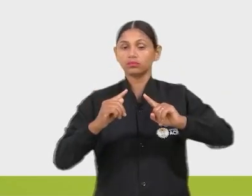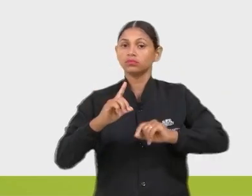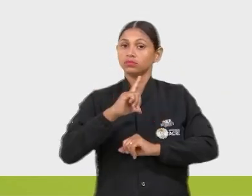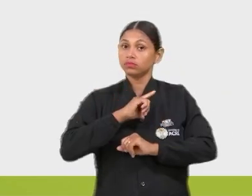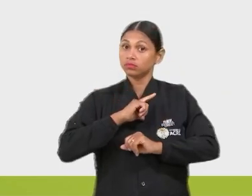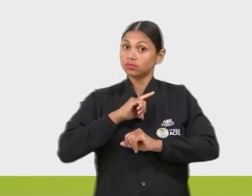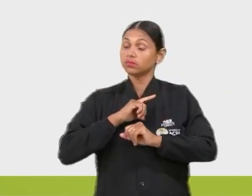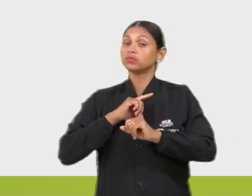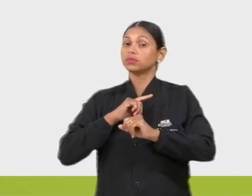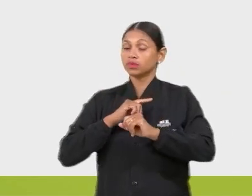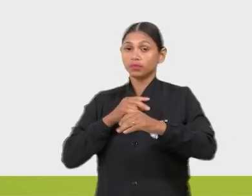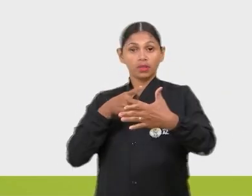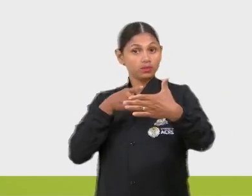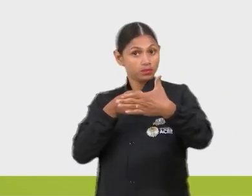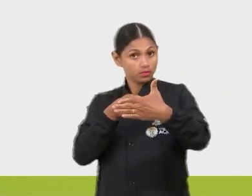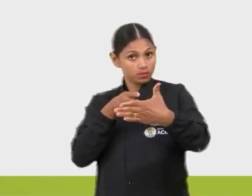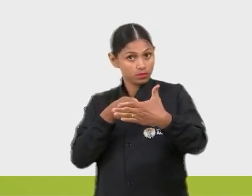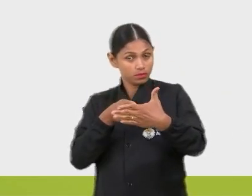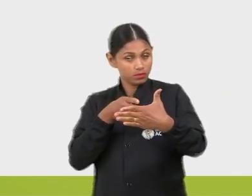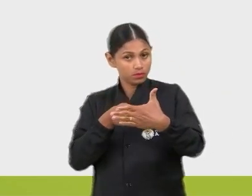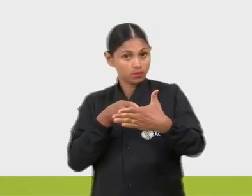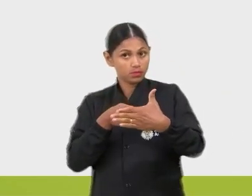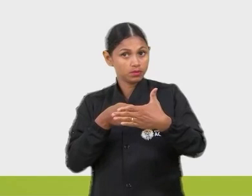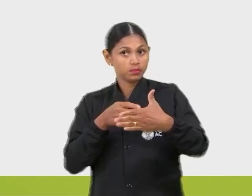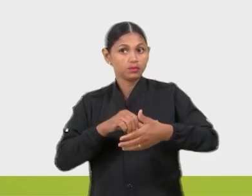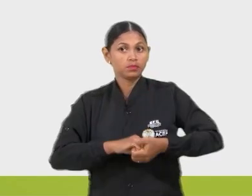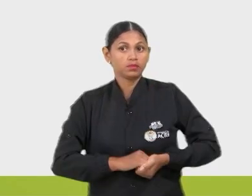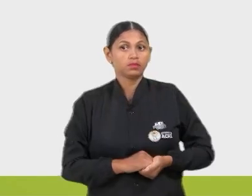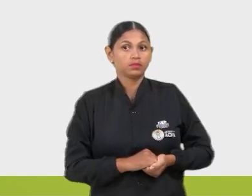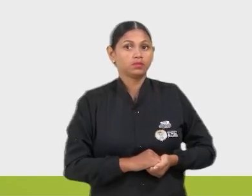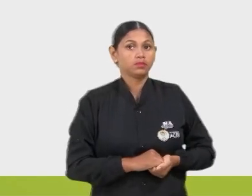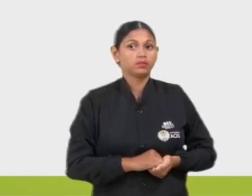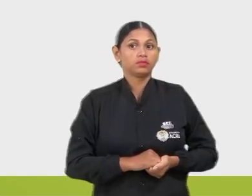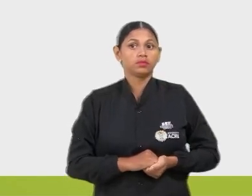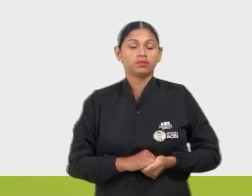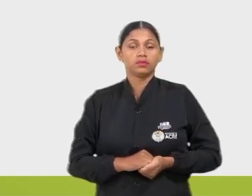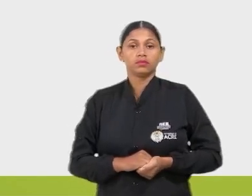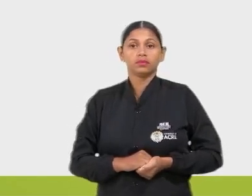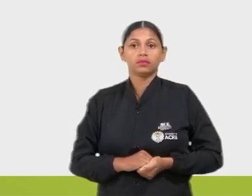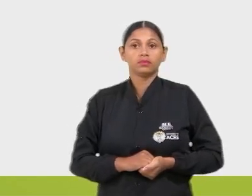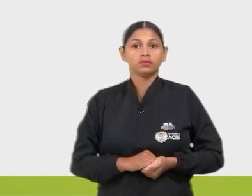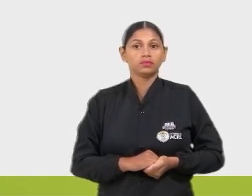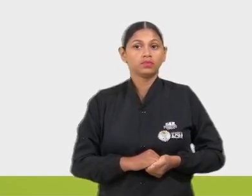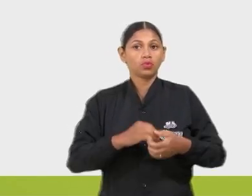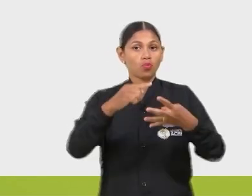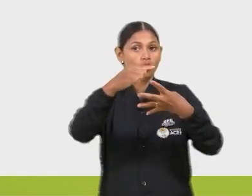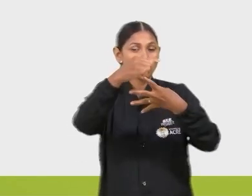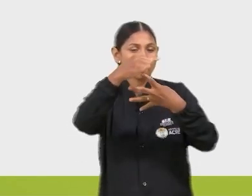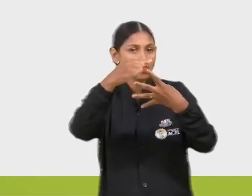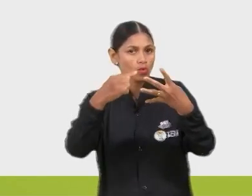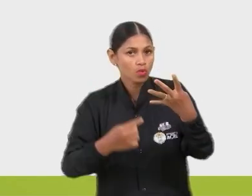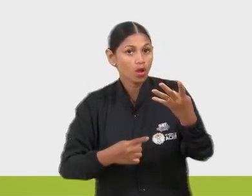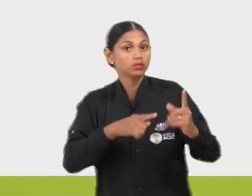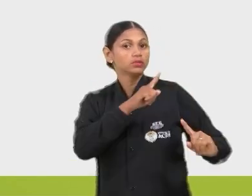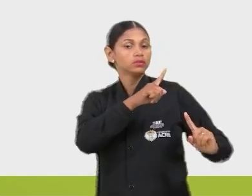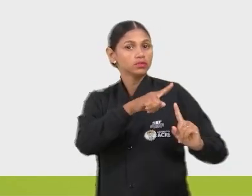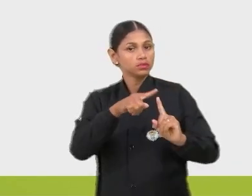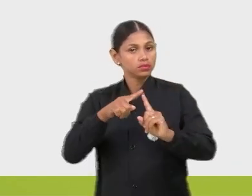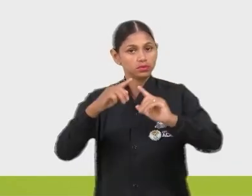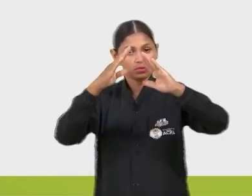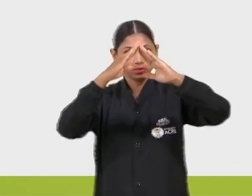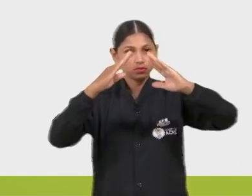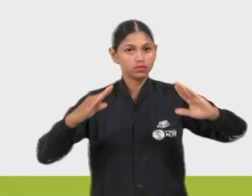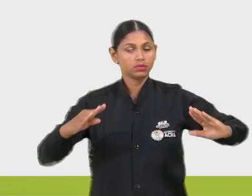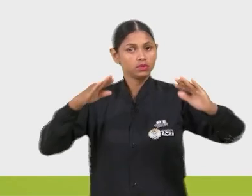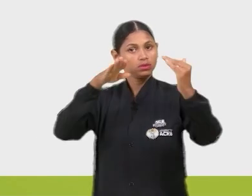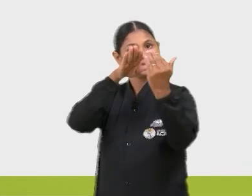ideia anterior, através do número de vértices da base. Então, nós temos pirâmide triangular, pirâmide quadrada, pirâmide pentagonal e